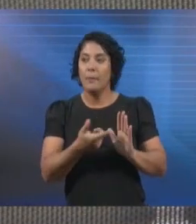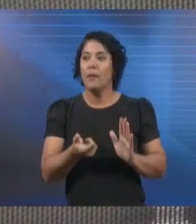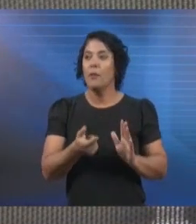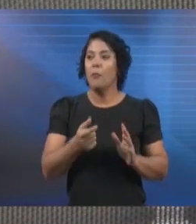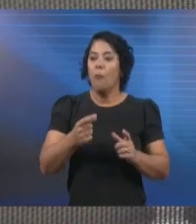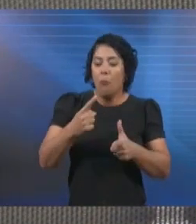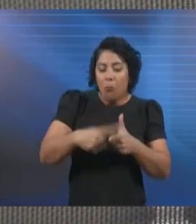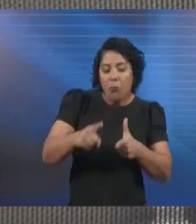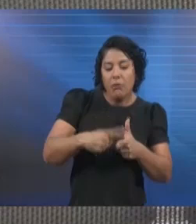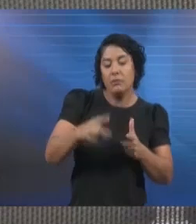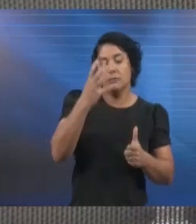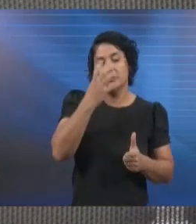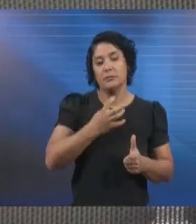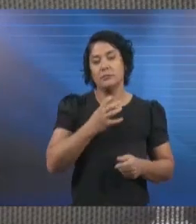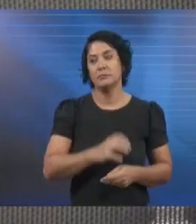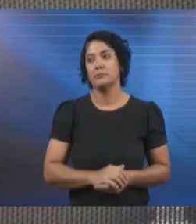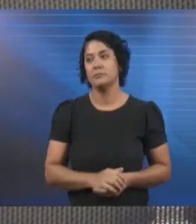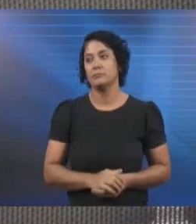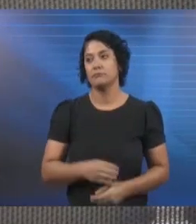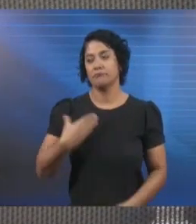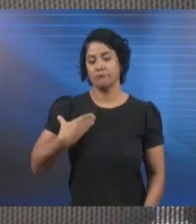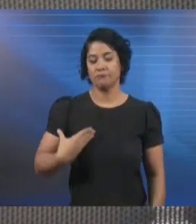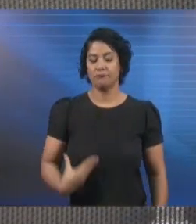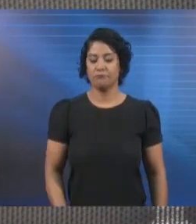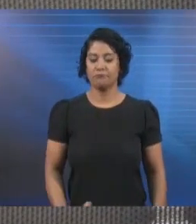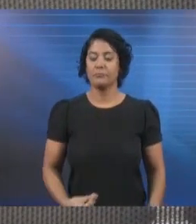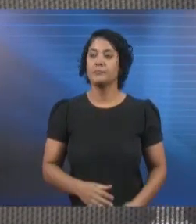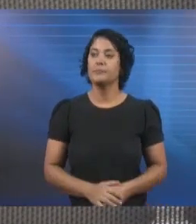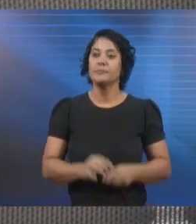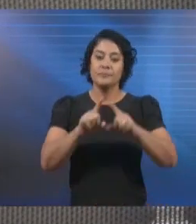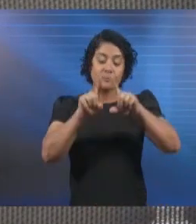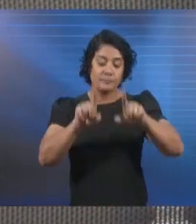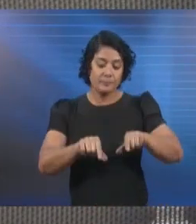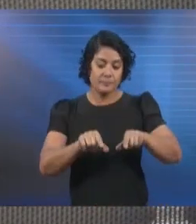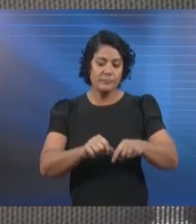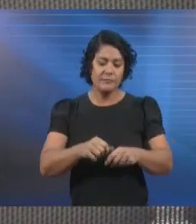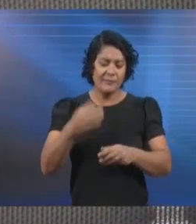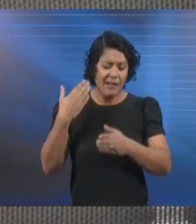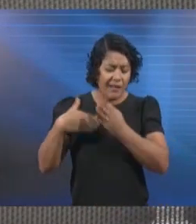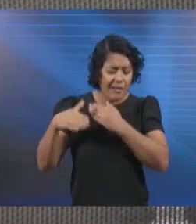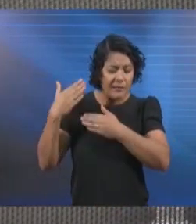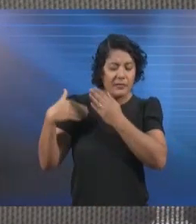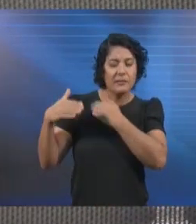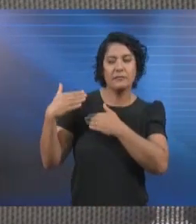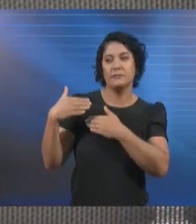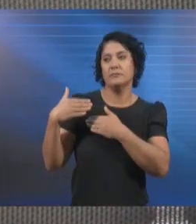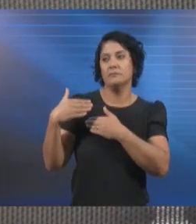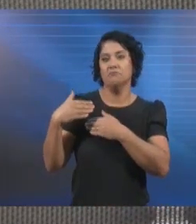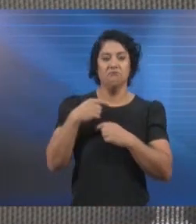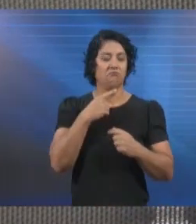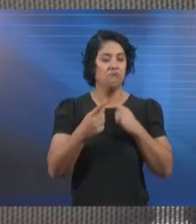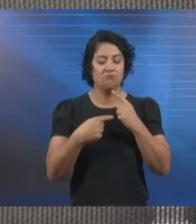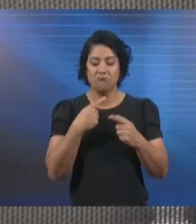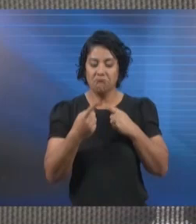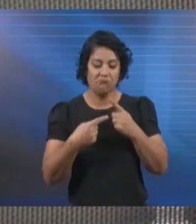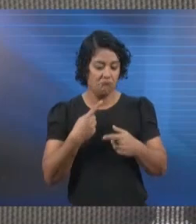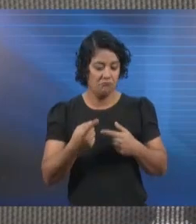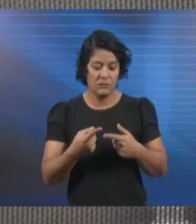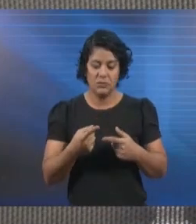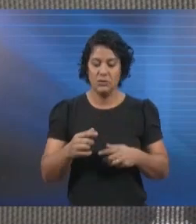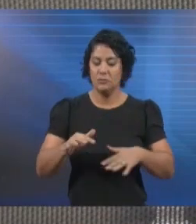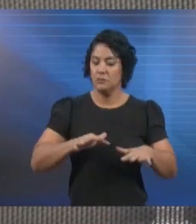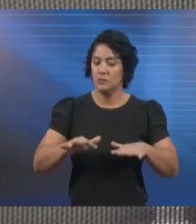o caos e é lamentável que esse projeto bastante antigo não consiga andar não